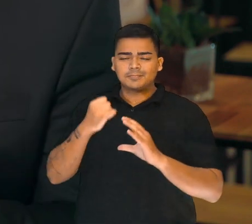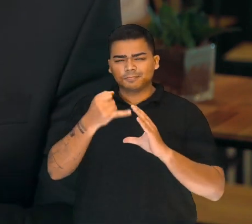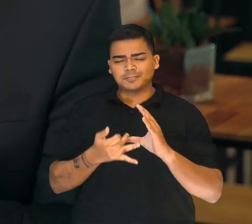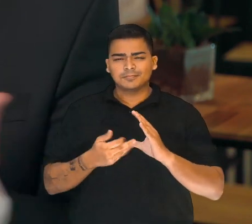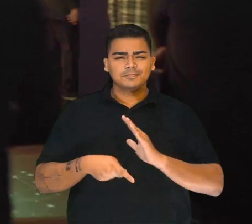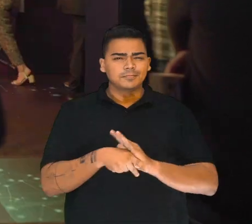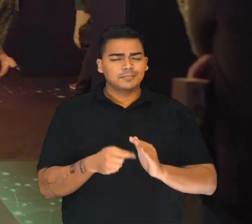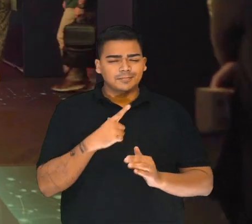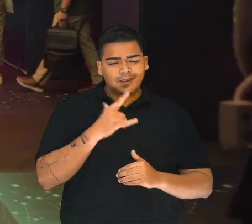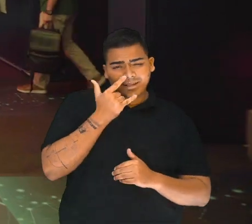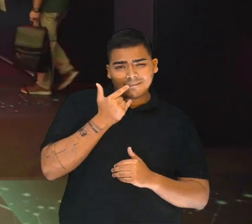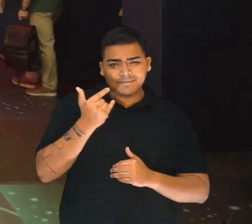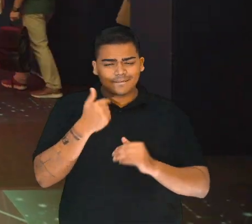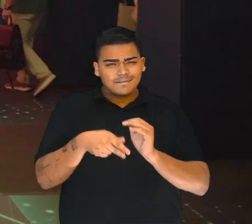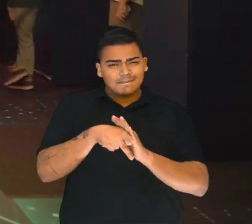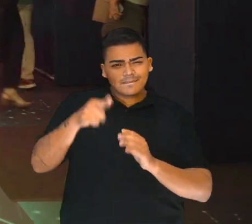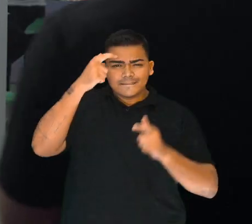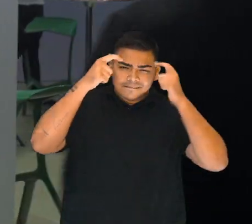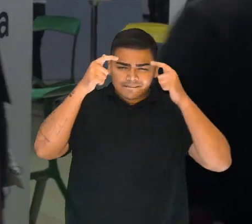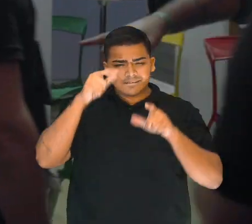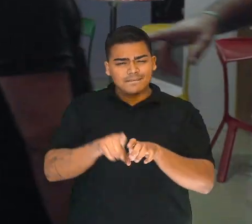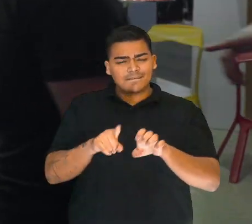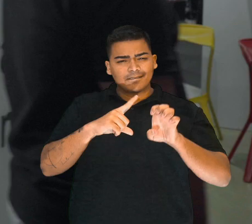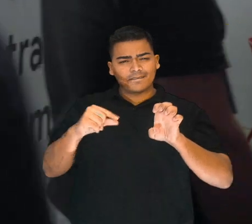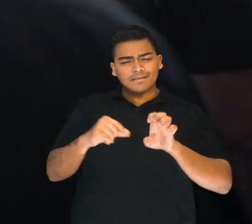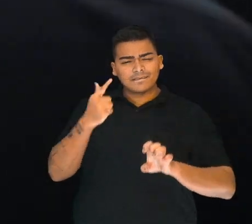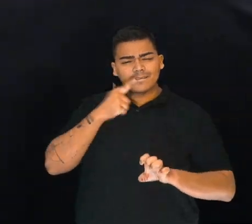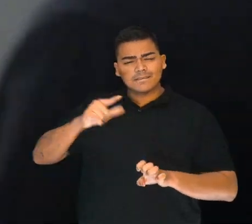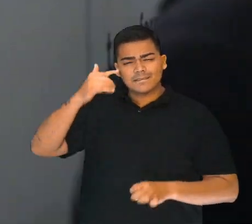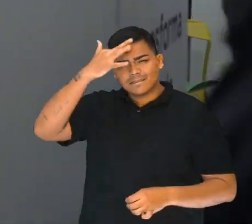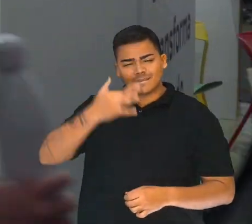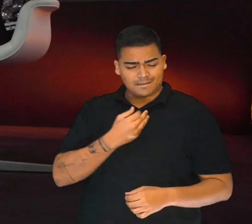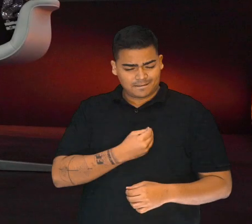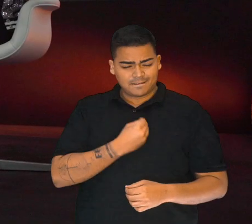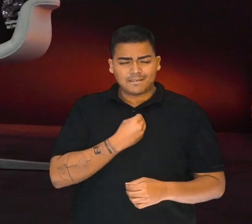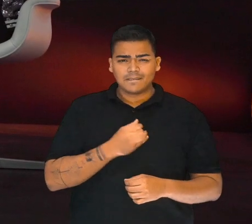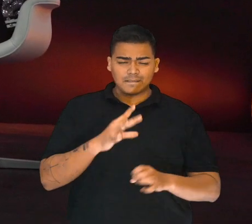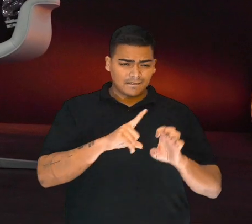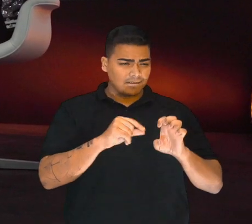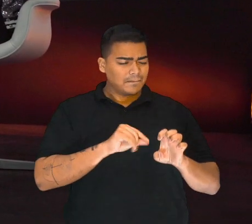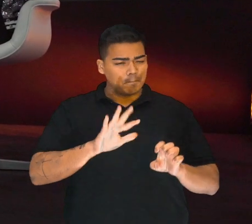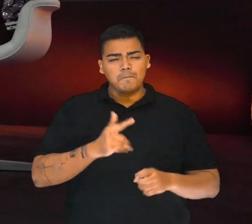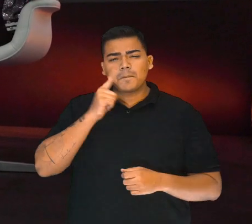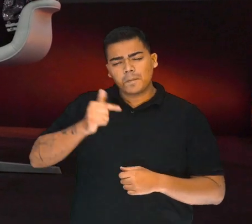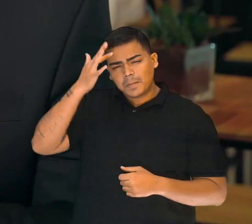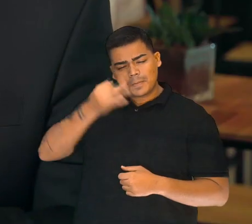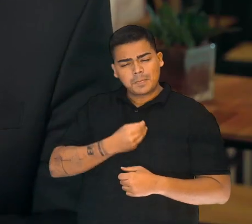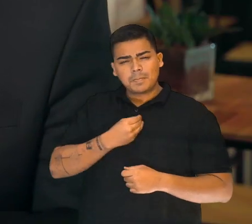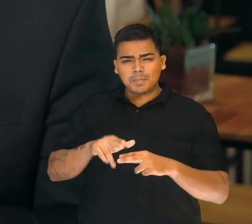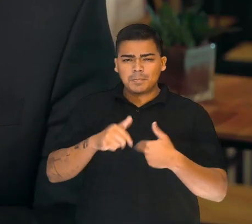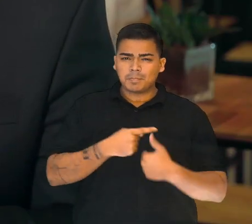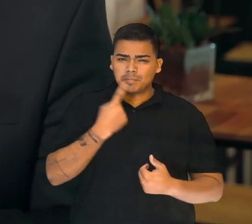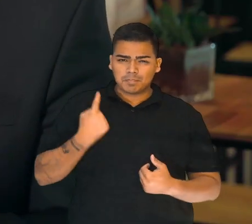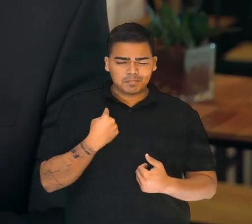com essas características de que atrai migrantes, atrai empreendedores, né? Que empreendem na vida além de empreender nos negócios. E foi um pouco isso que me